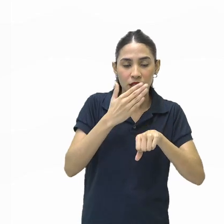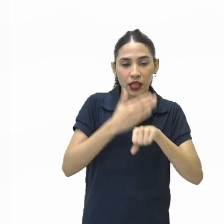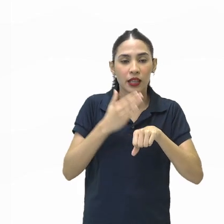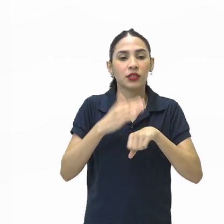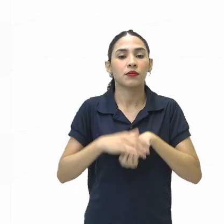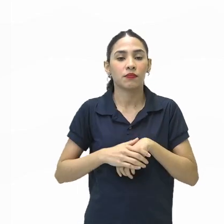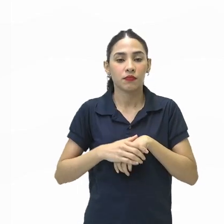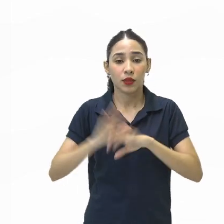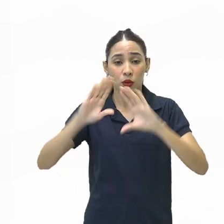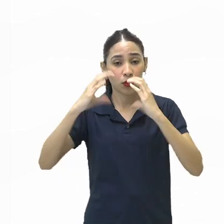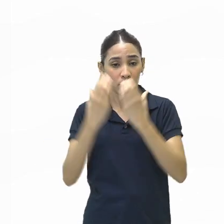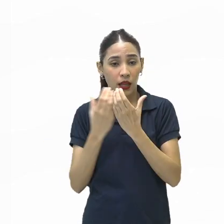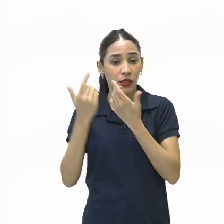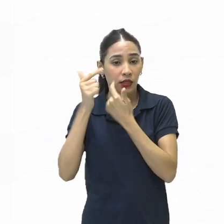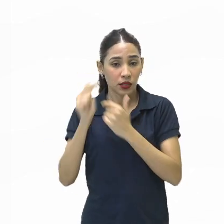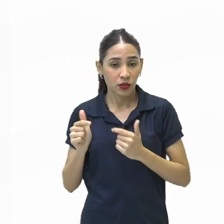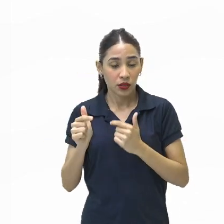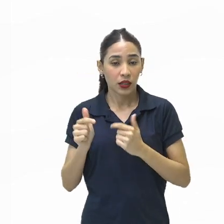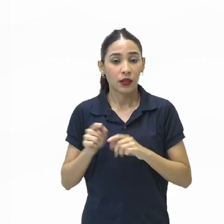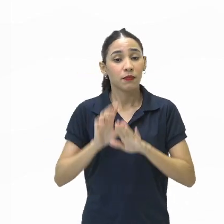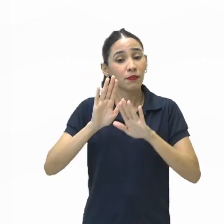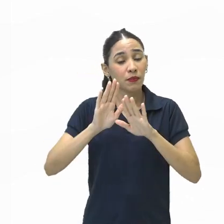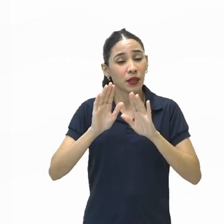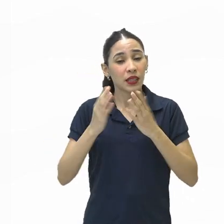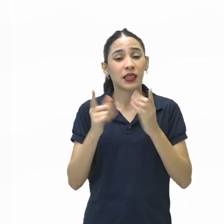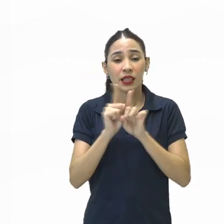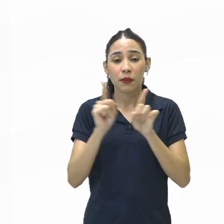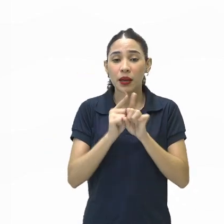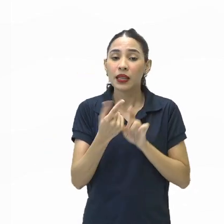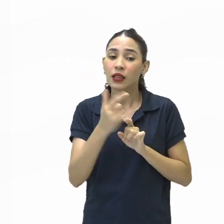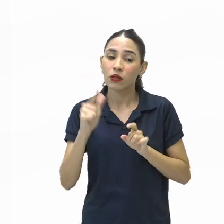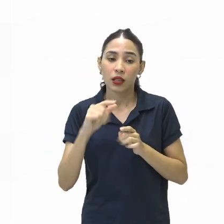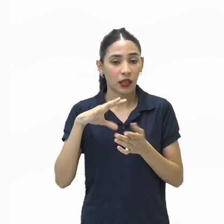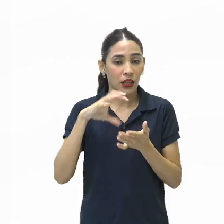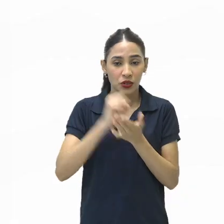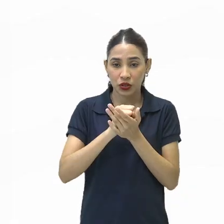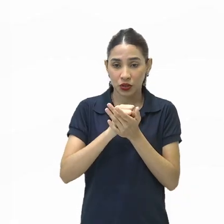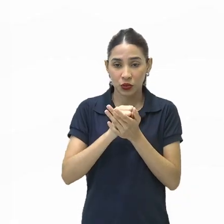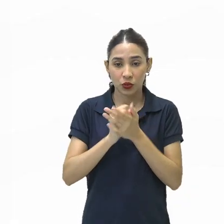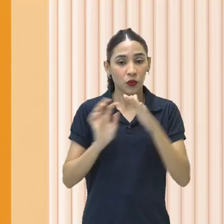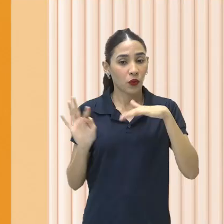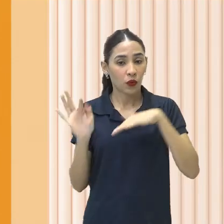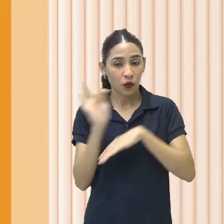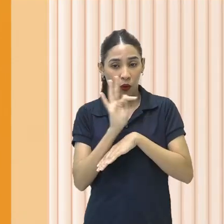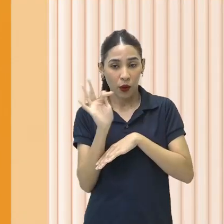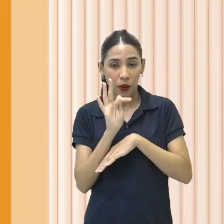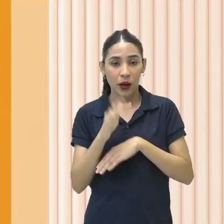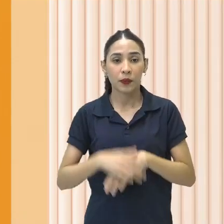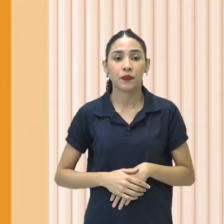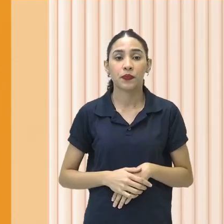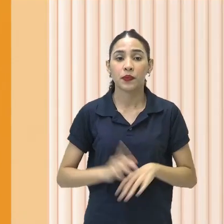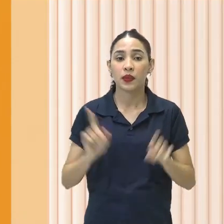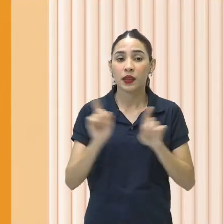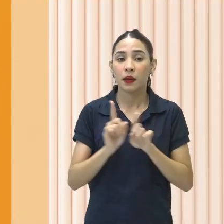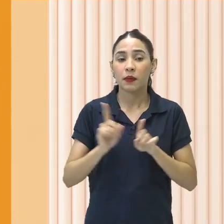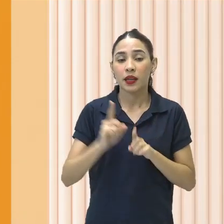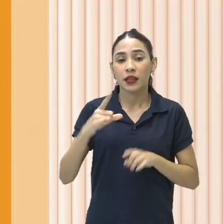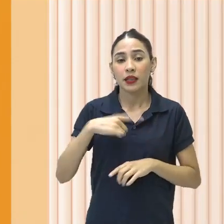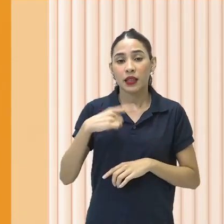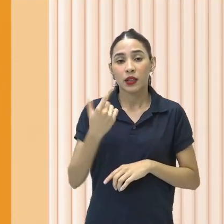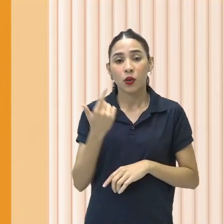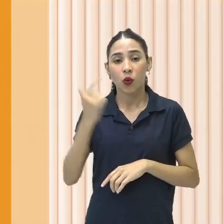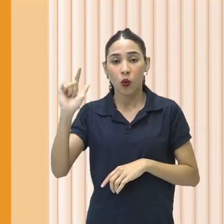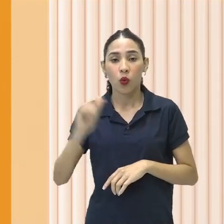em comunidades tradicionais e, muitas das vezes, sem formalização. Nós temos aqui